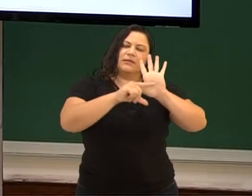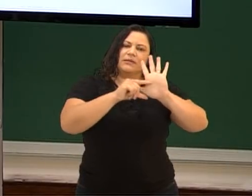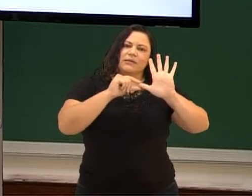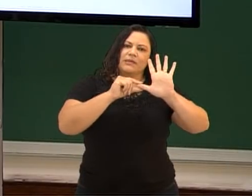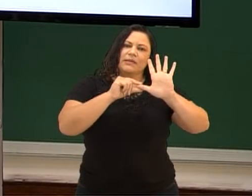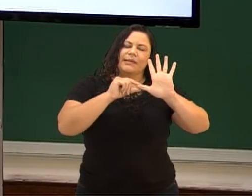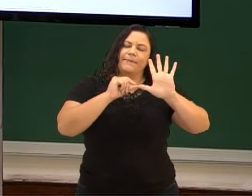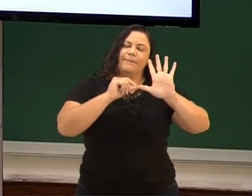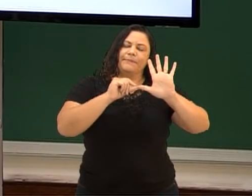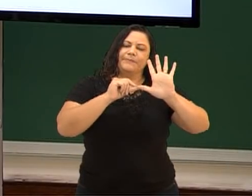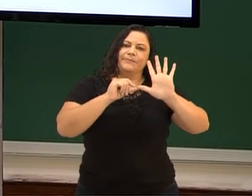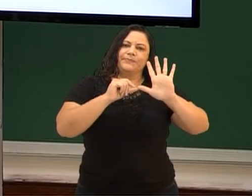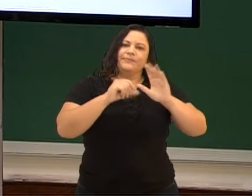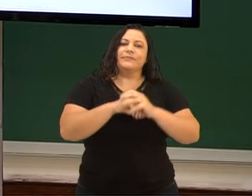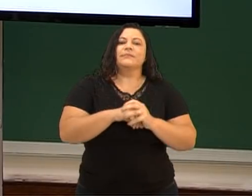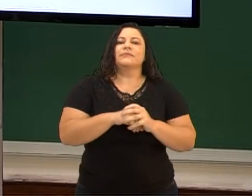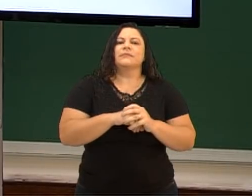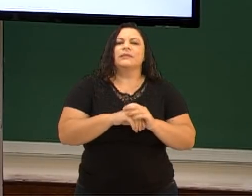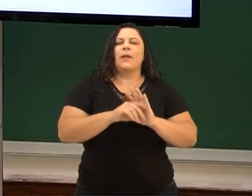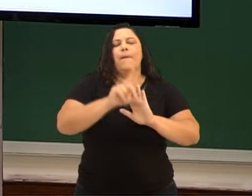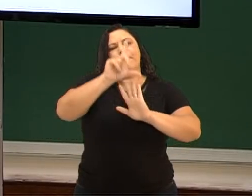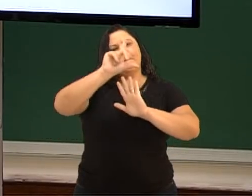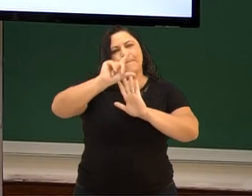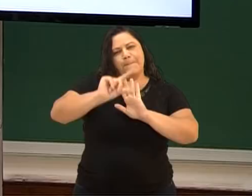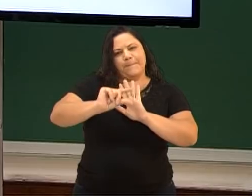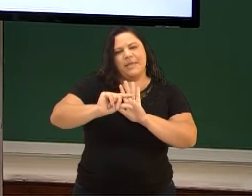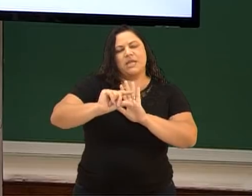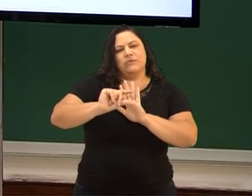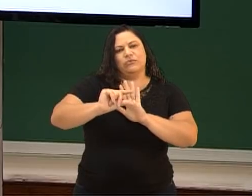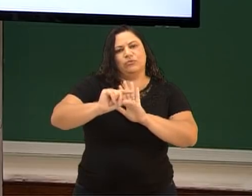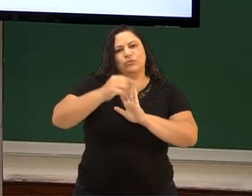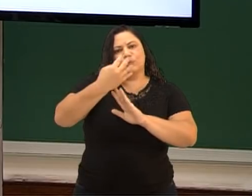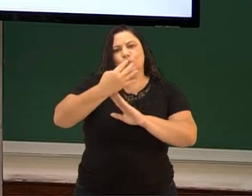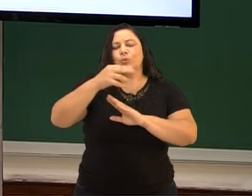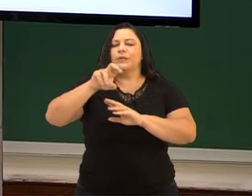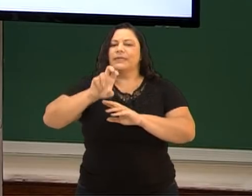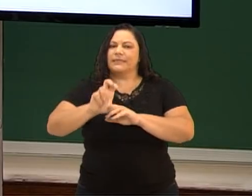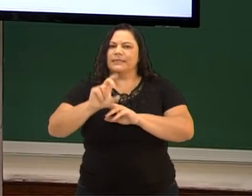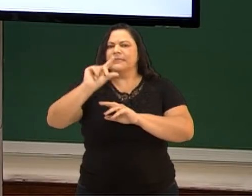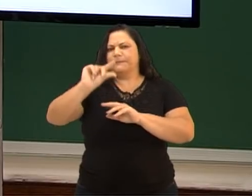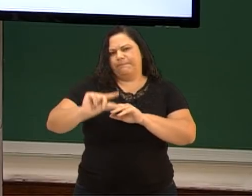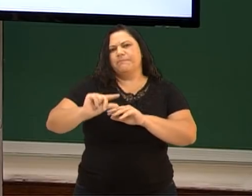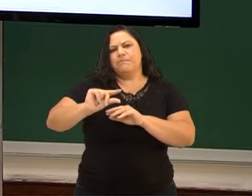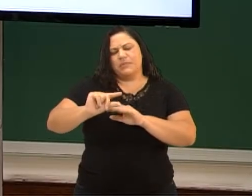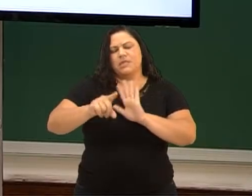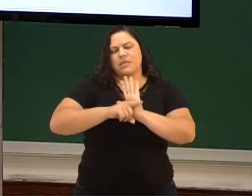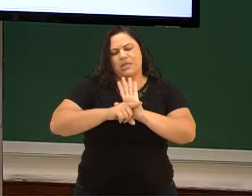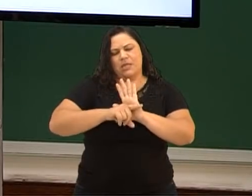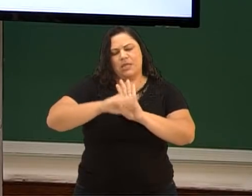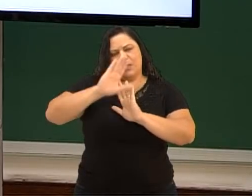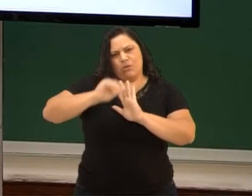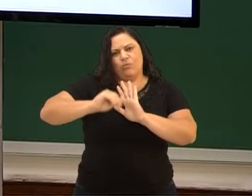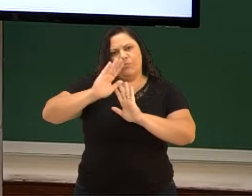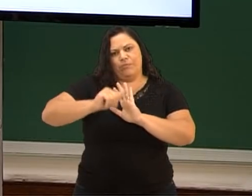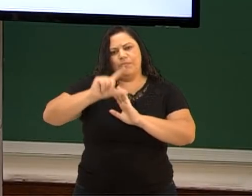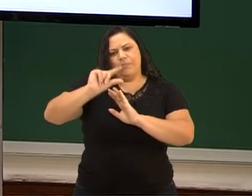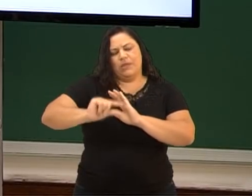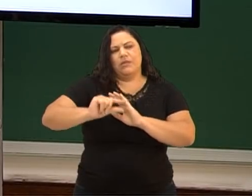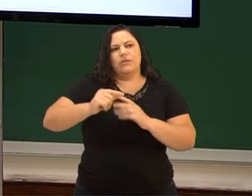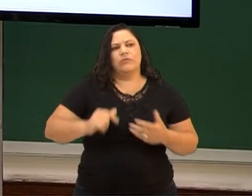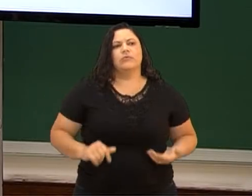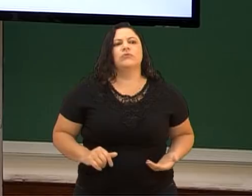menos da metade do 90 graus, certo? Porque a metade é 45, né? Então, um pouco menos. Perceberam aqui que a professora colocou aqui